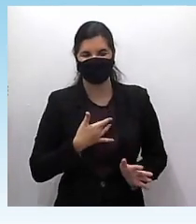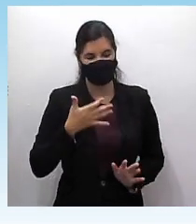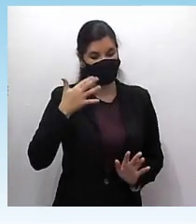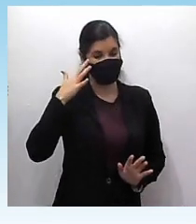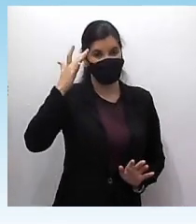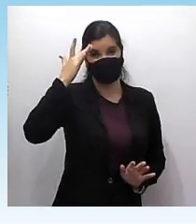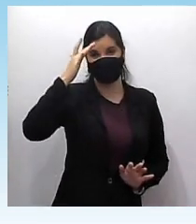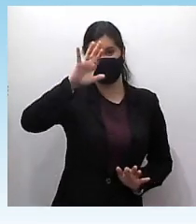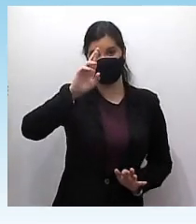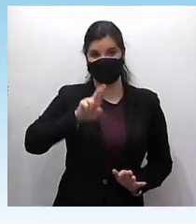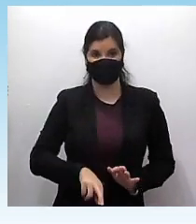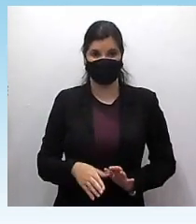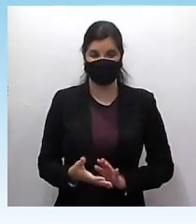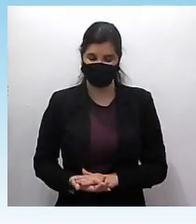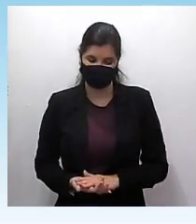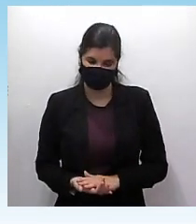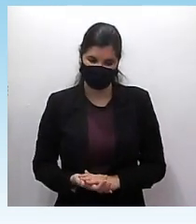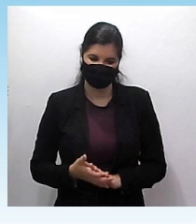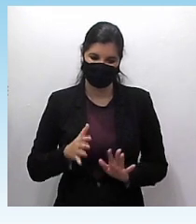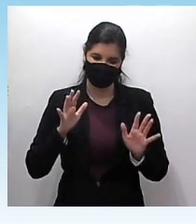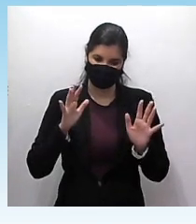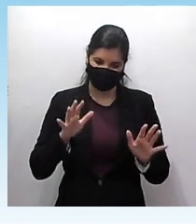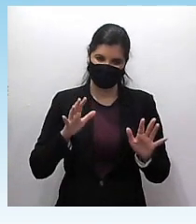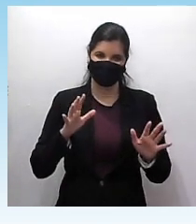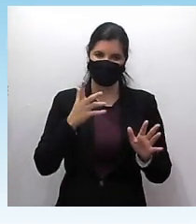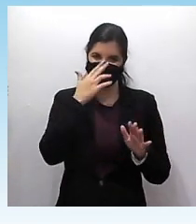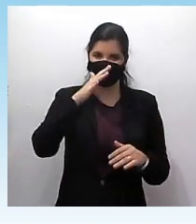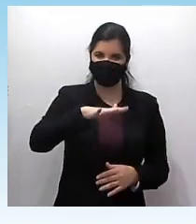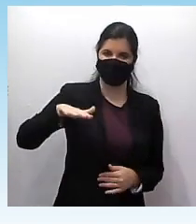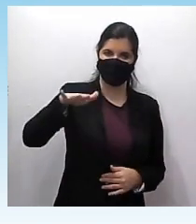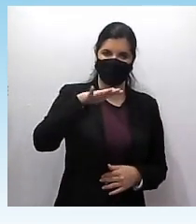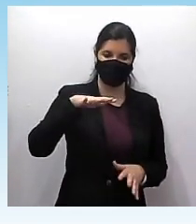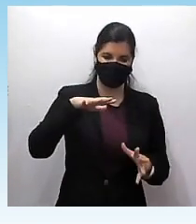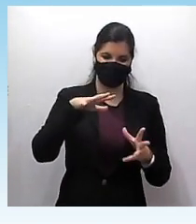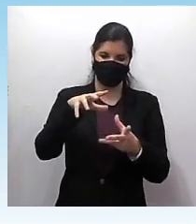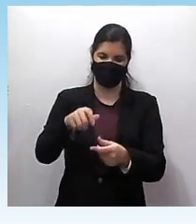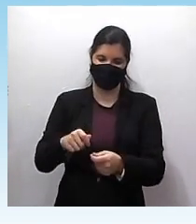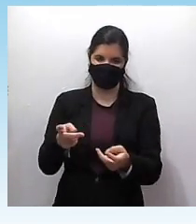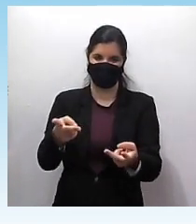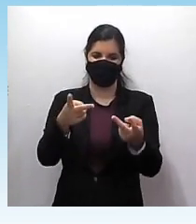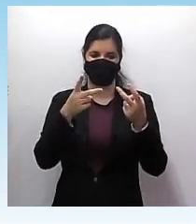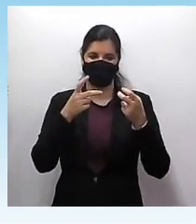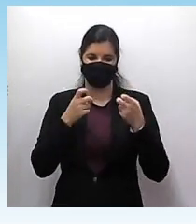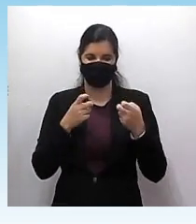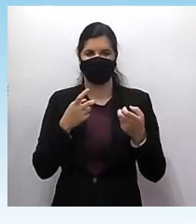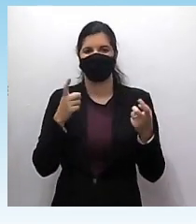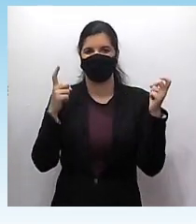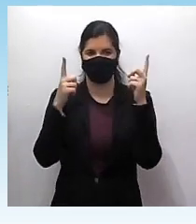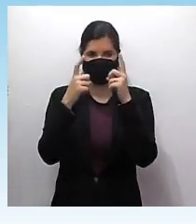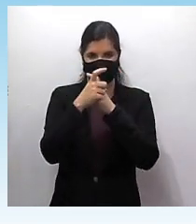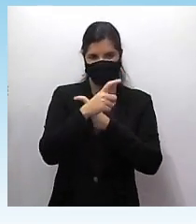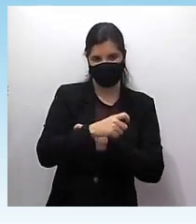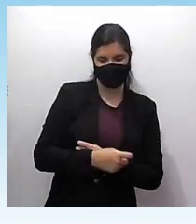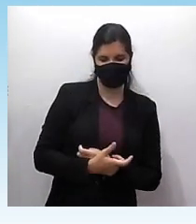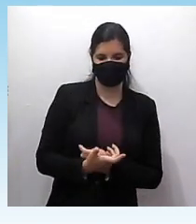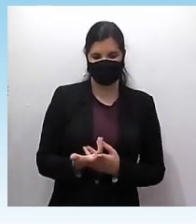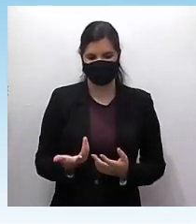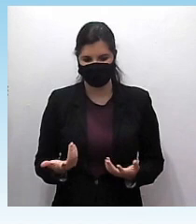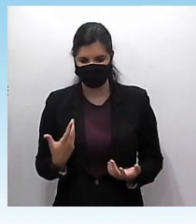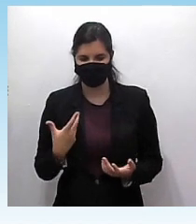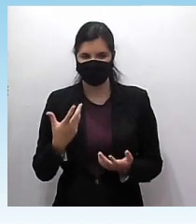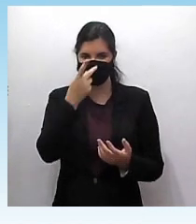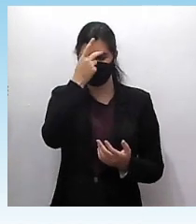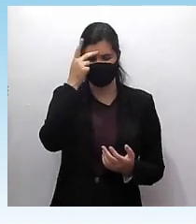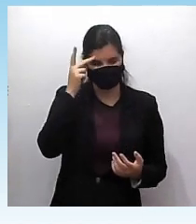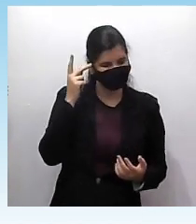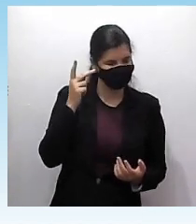e de mundo, né? Tá aí o nosso cenário atual de mundo para interpretar o que eu estou querendo dizer. Nós temos muitos